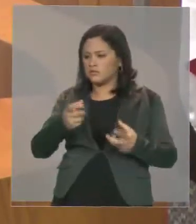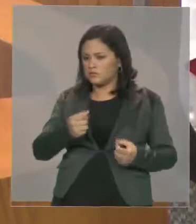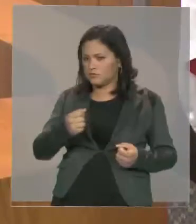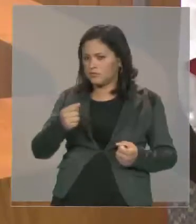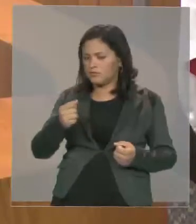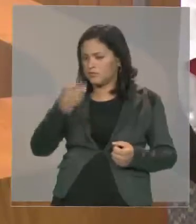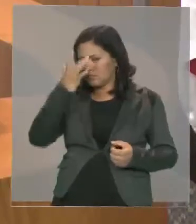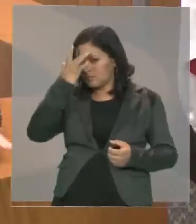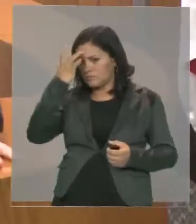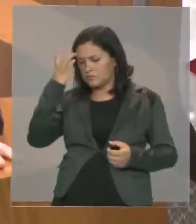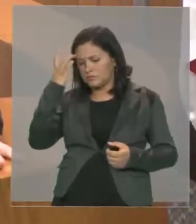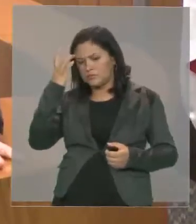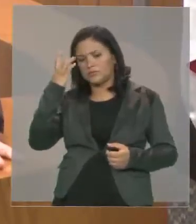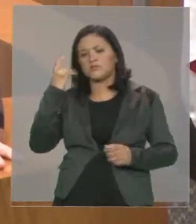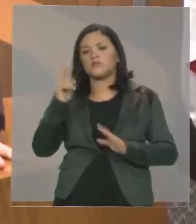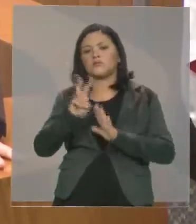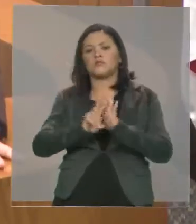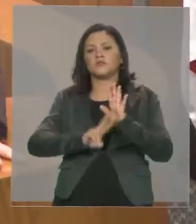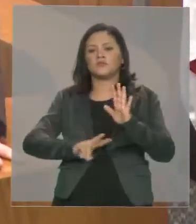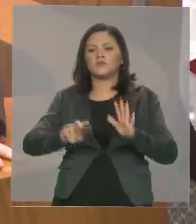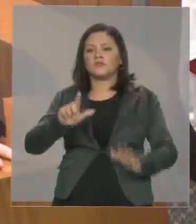O primeiro